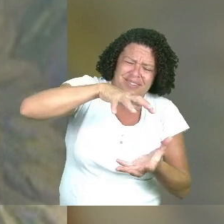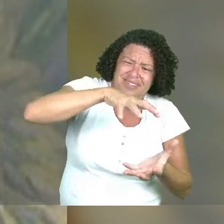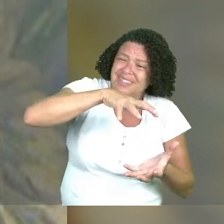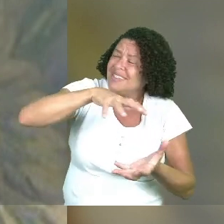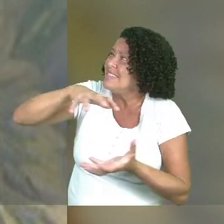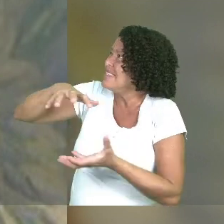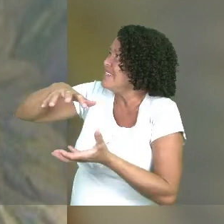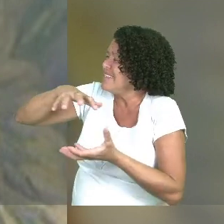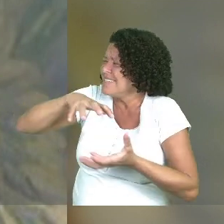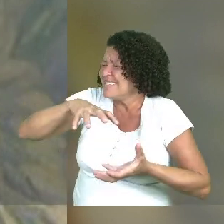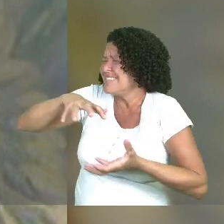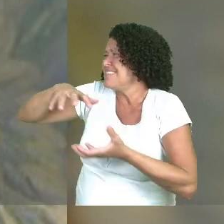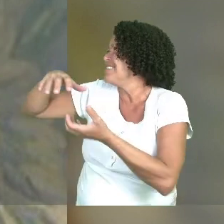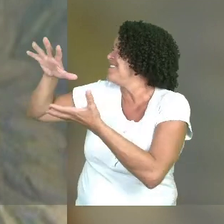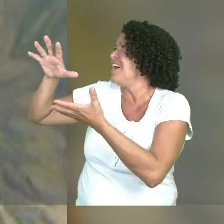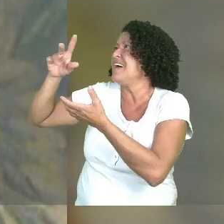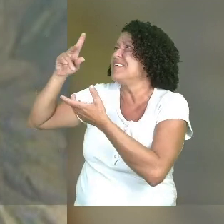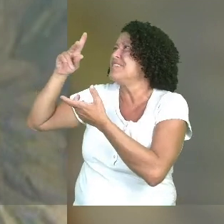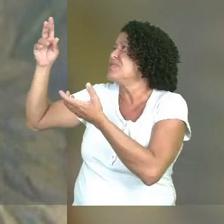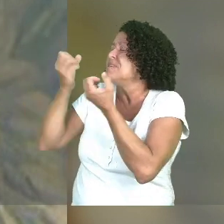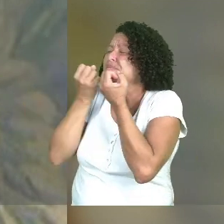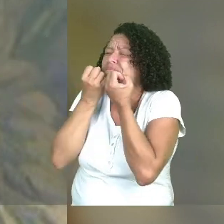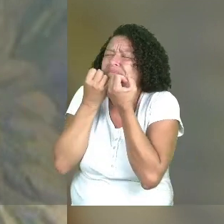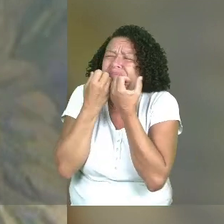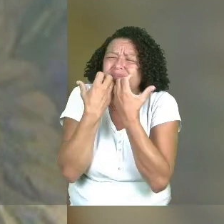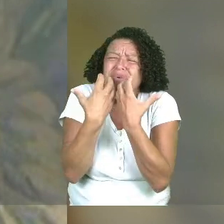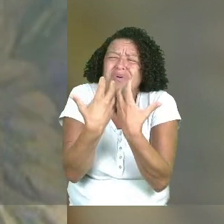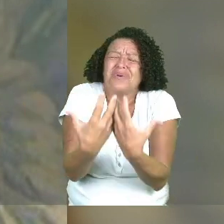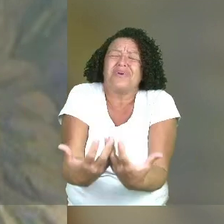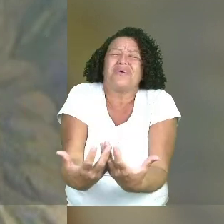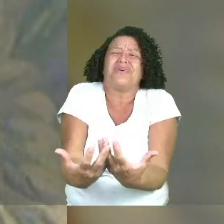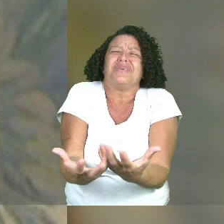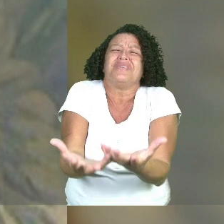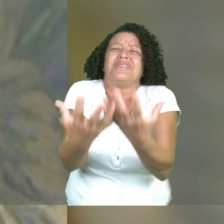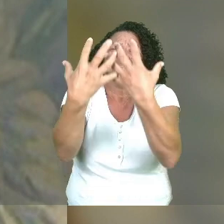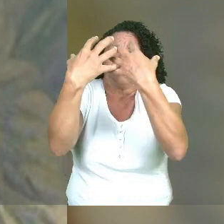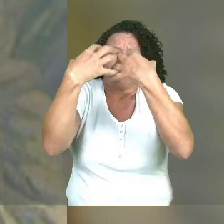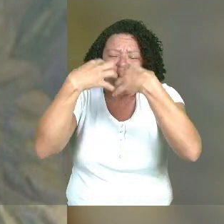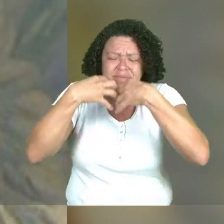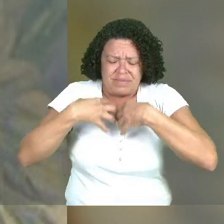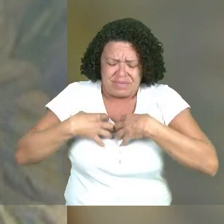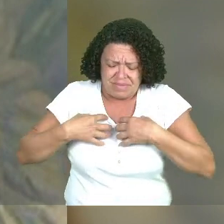Deixai-nos beber nas fontes desta bondade fecunda e infinita,